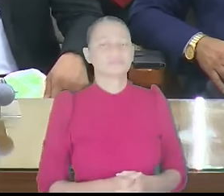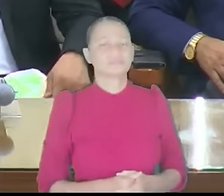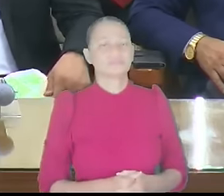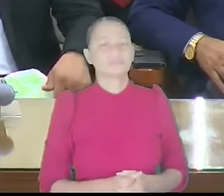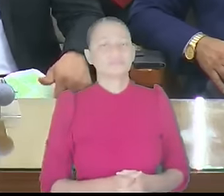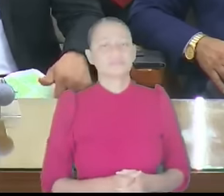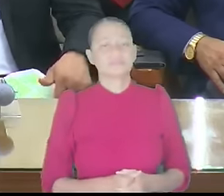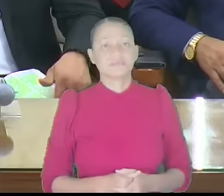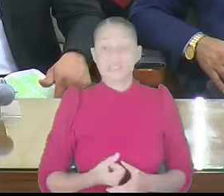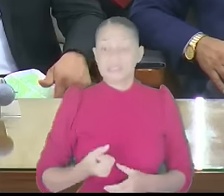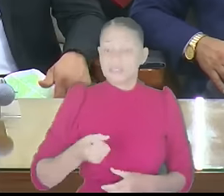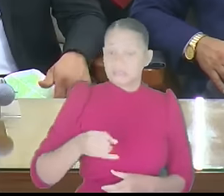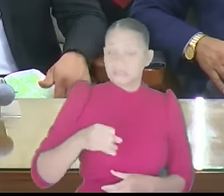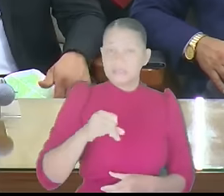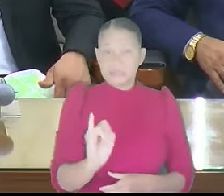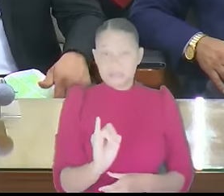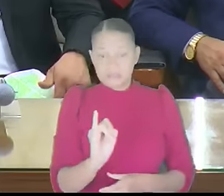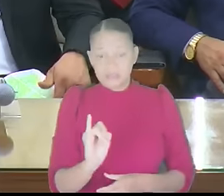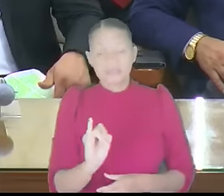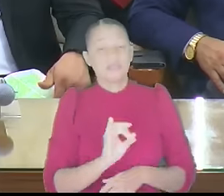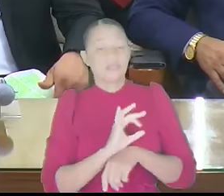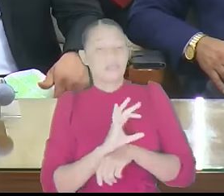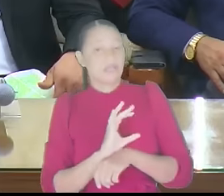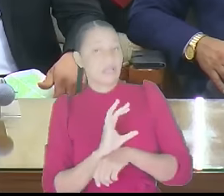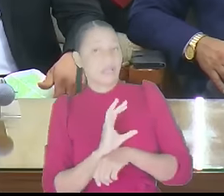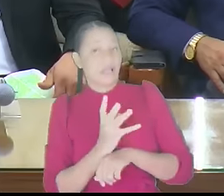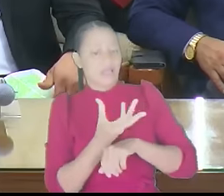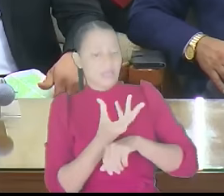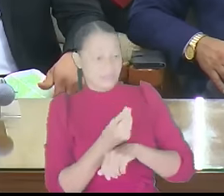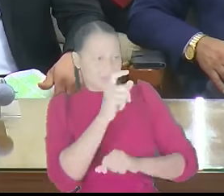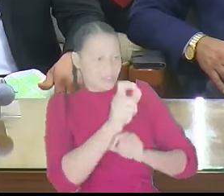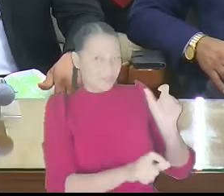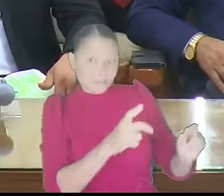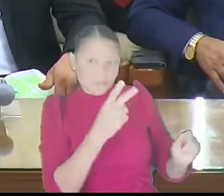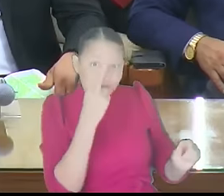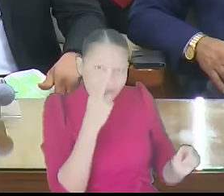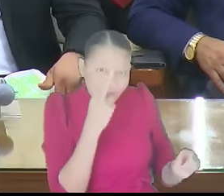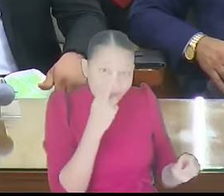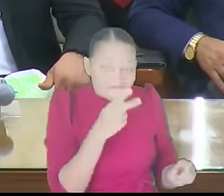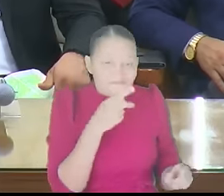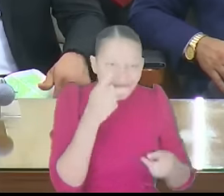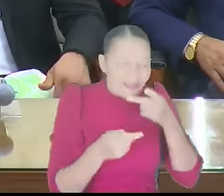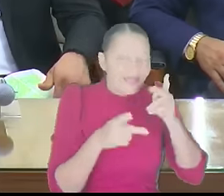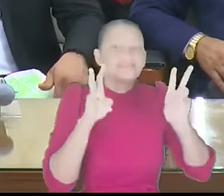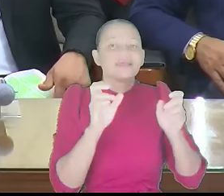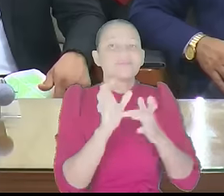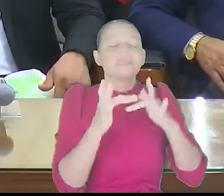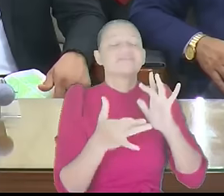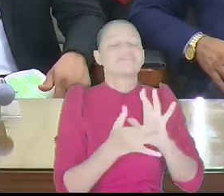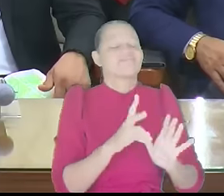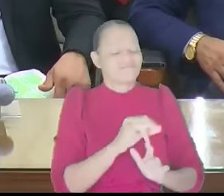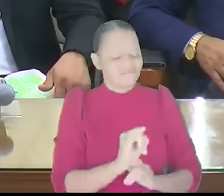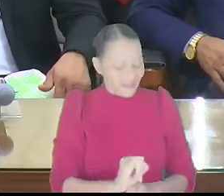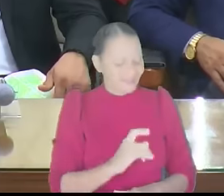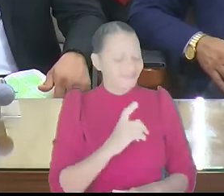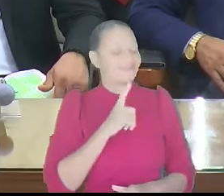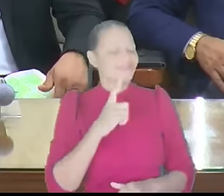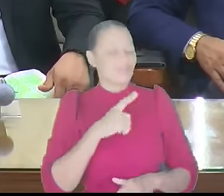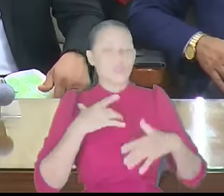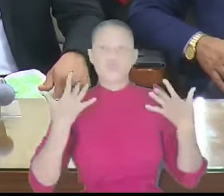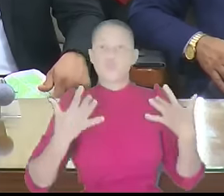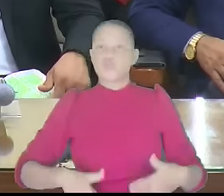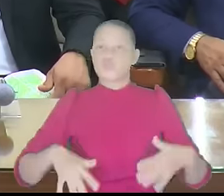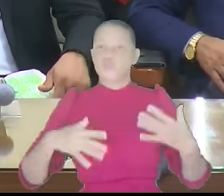Se a igreja falar de Cristo, vai haver resultado. As filhas de Jerusalém, elas vão